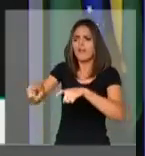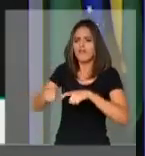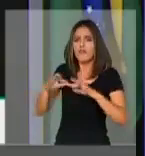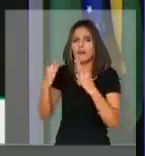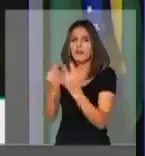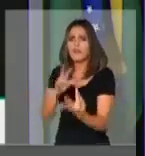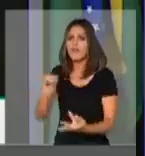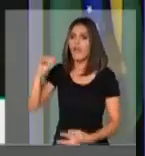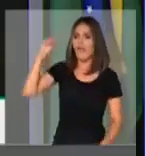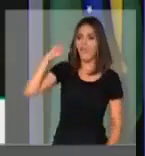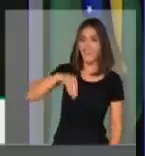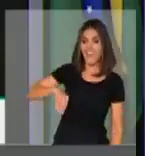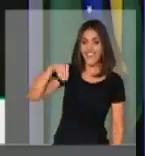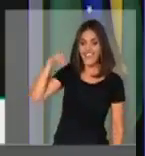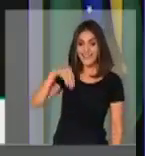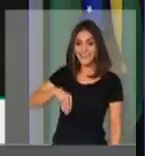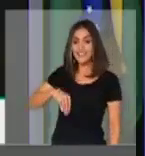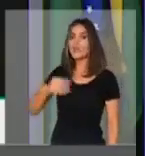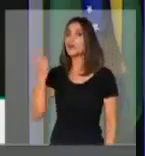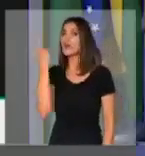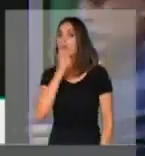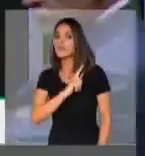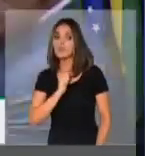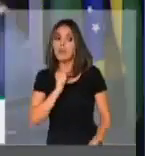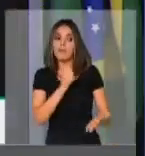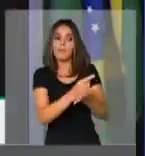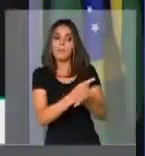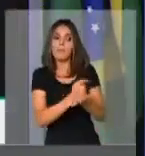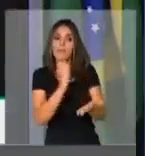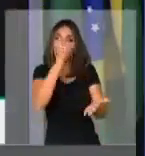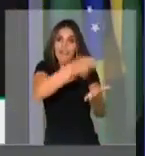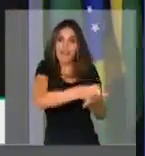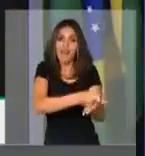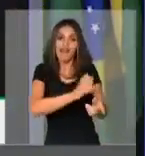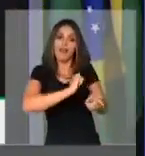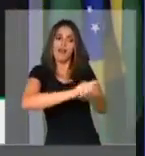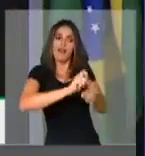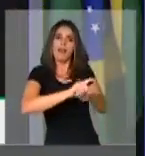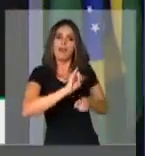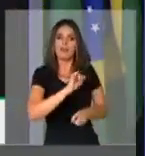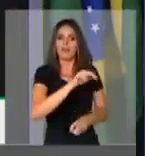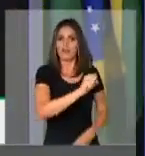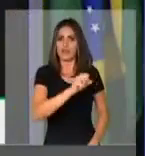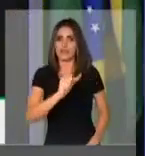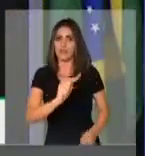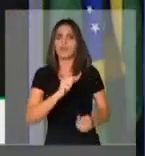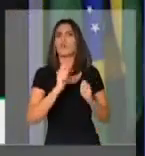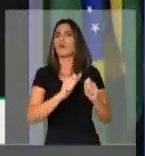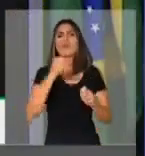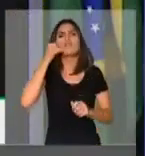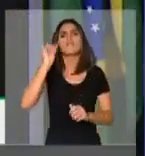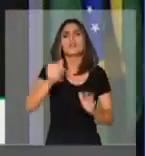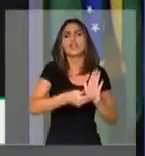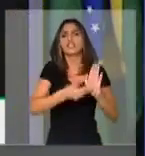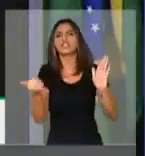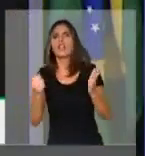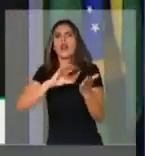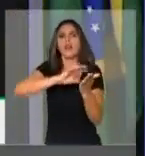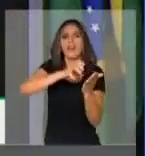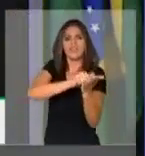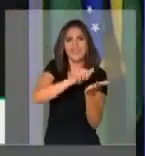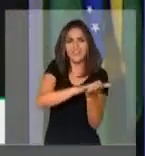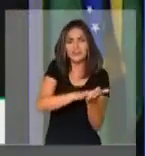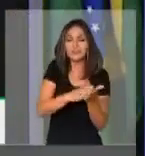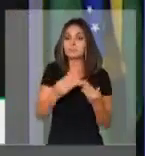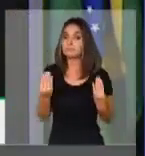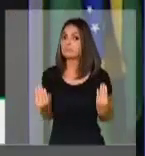renda líquida que permita arcar com o custo de sua contribuição à Previdência para não ser excluído do sistema?